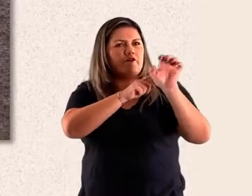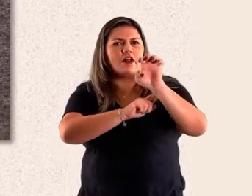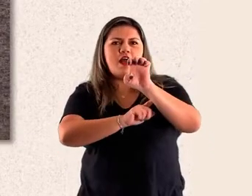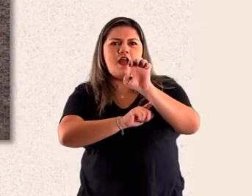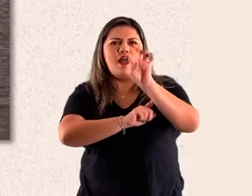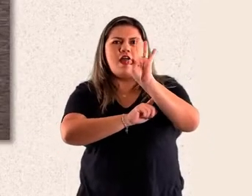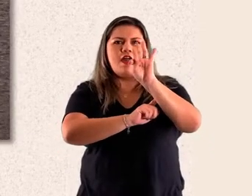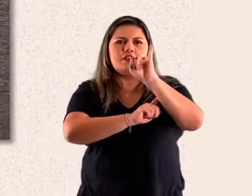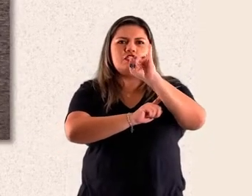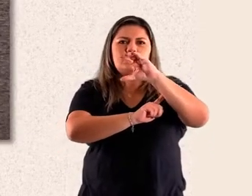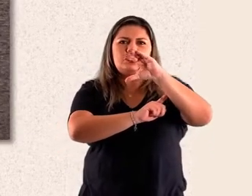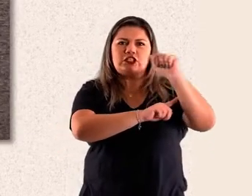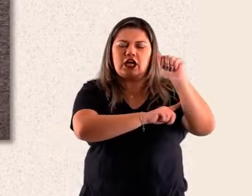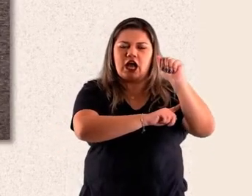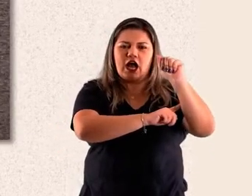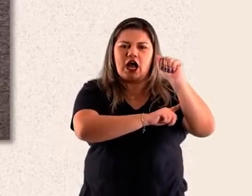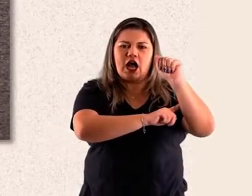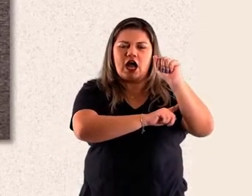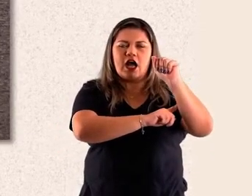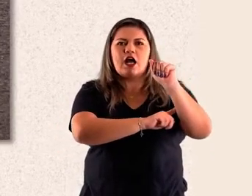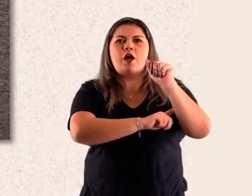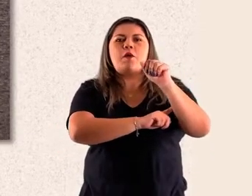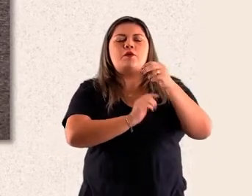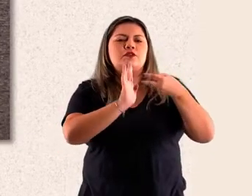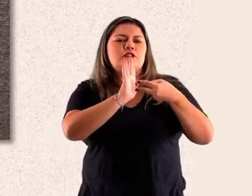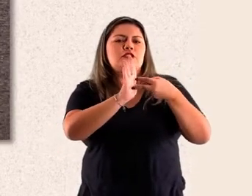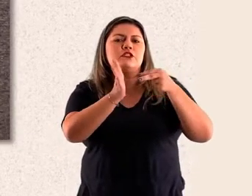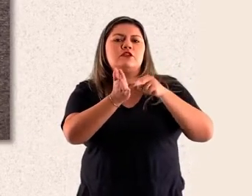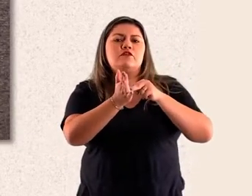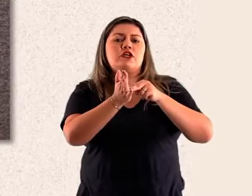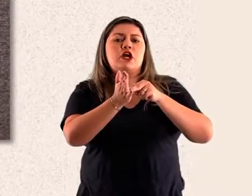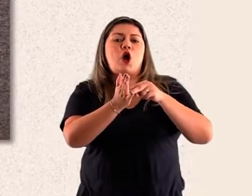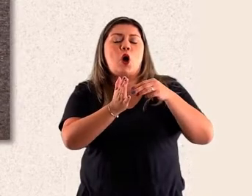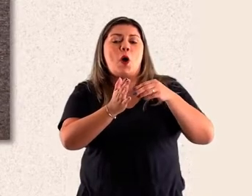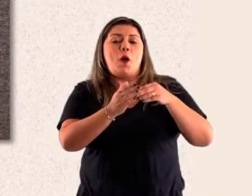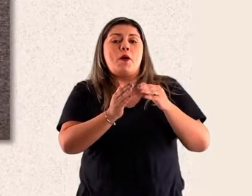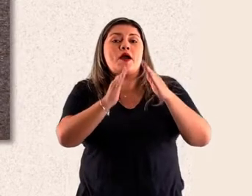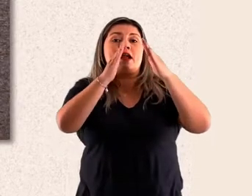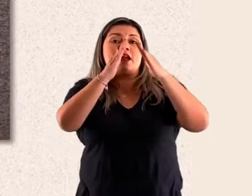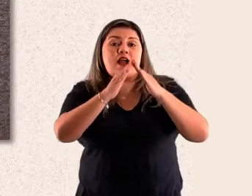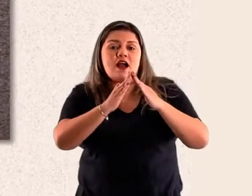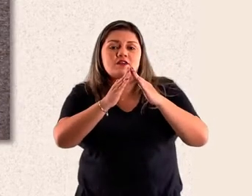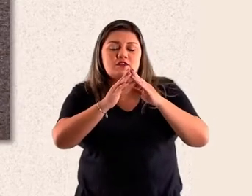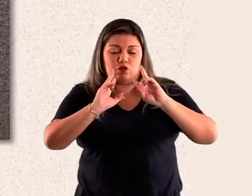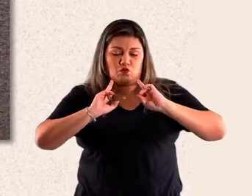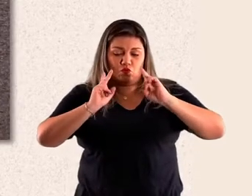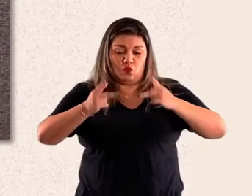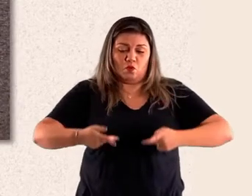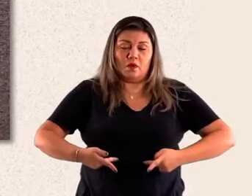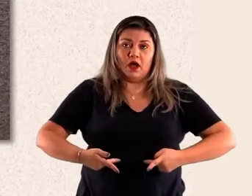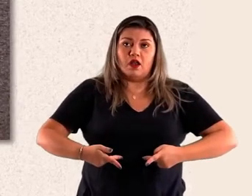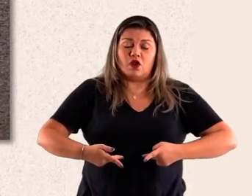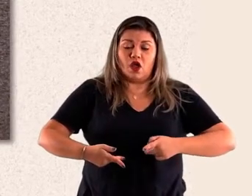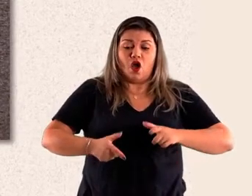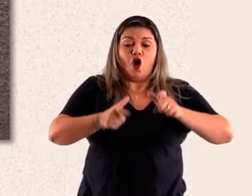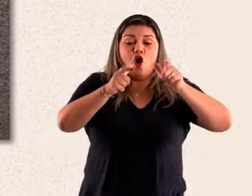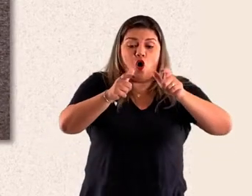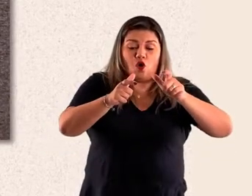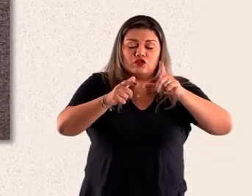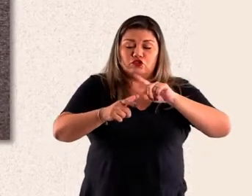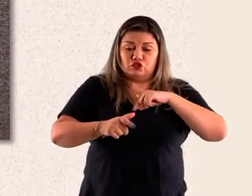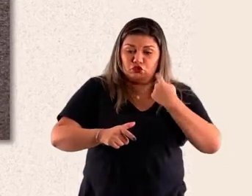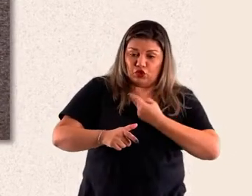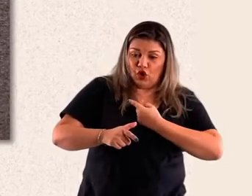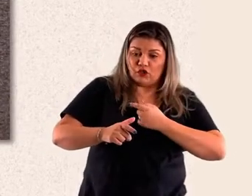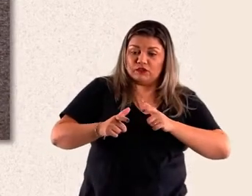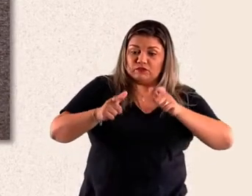sabe a ética é do grego Ethos que significa morada do humano então ética Ethos é o lugar onde habitamos é